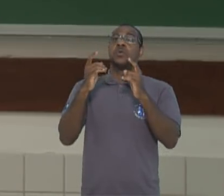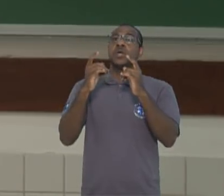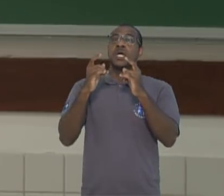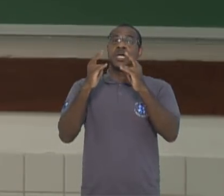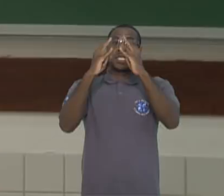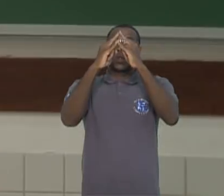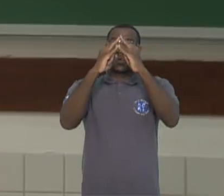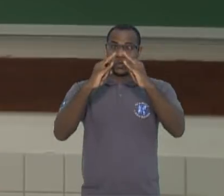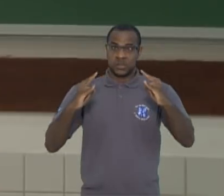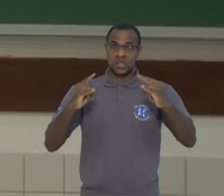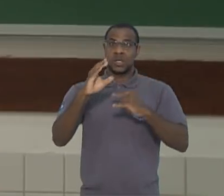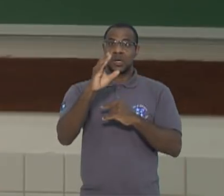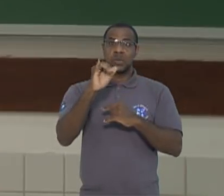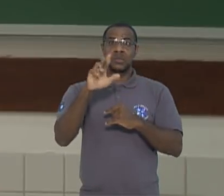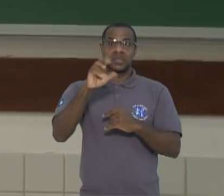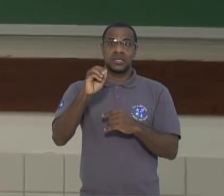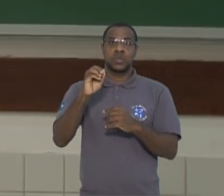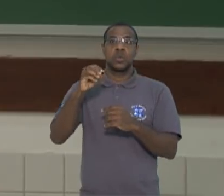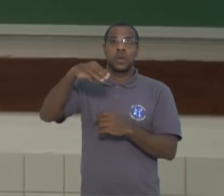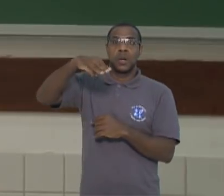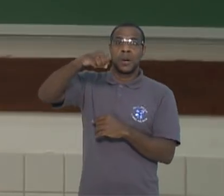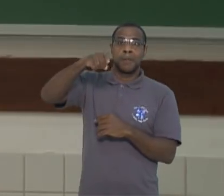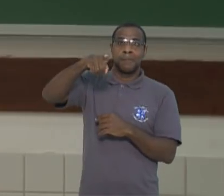ponto turístico de Roma.